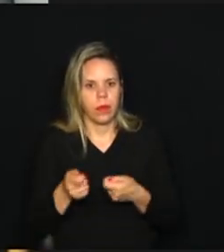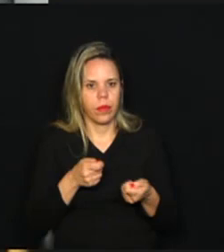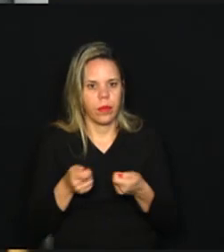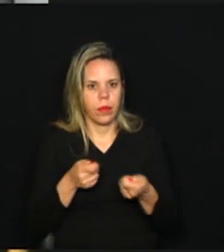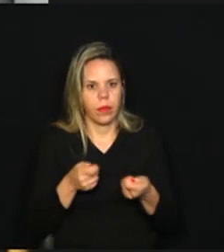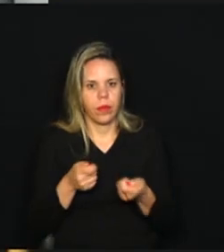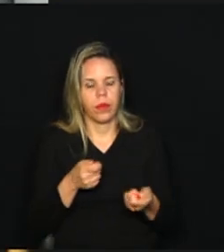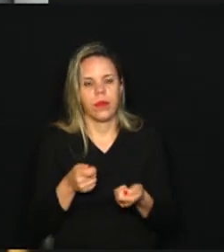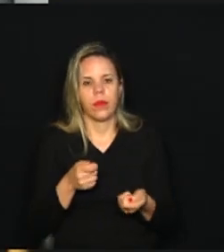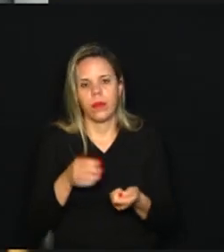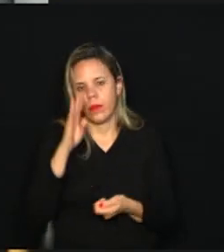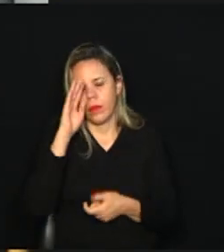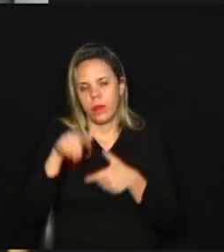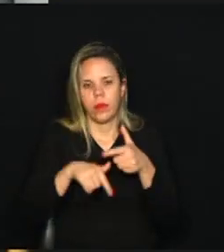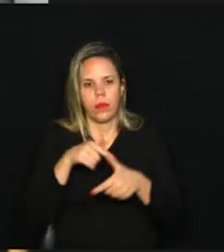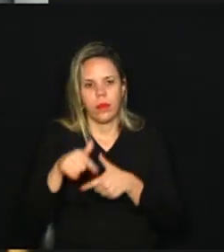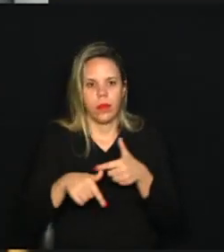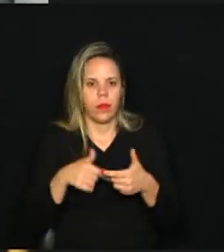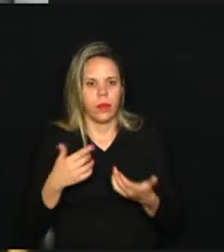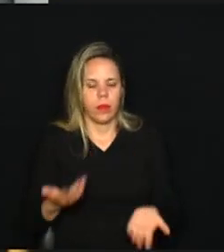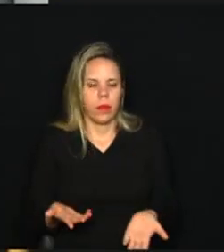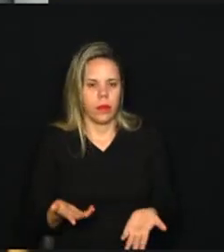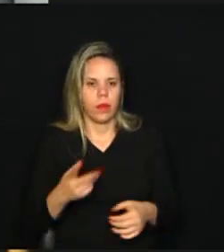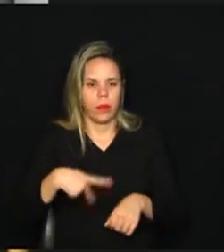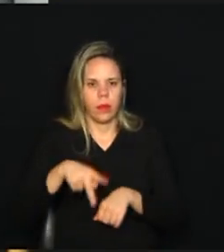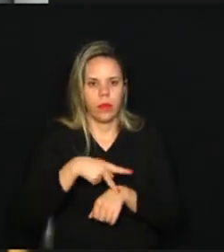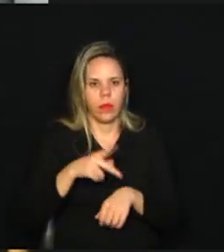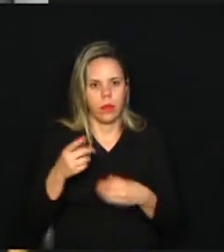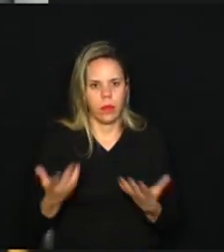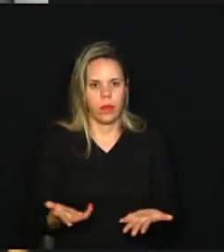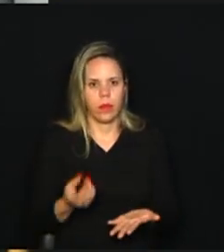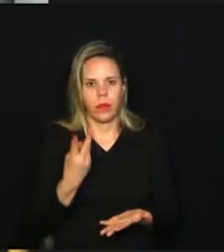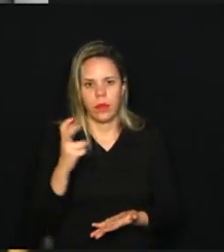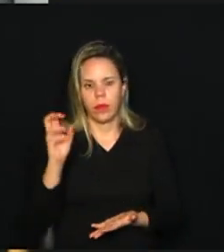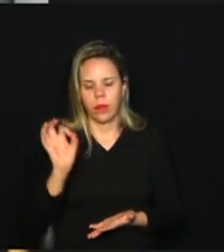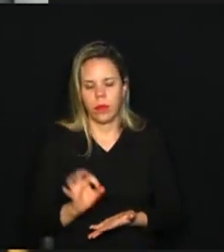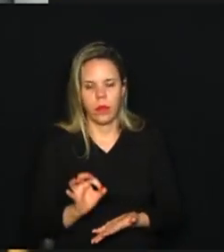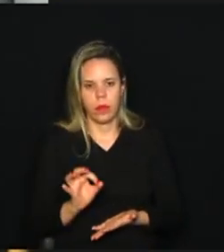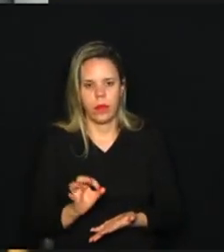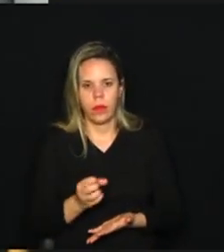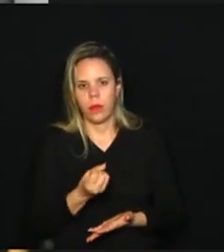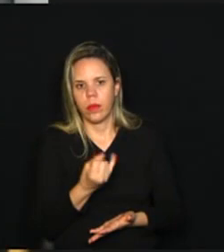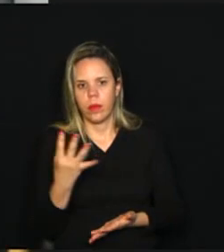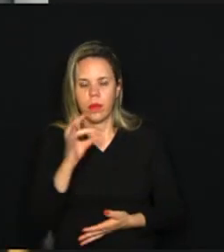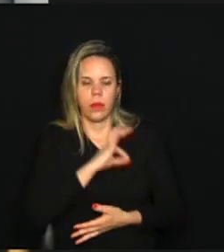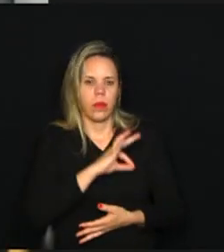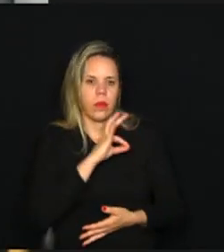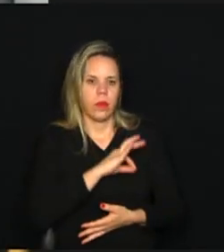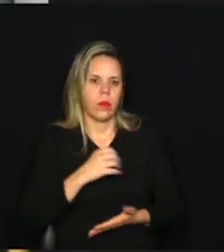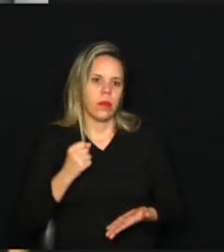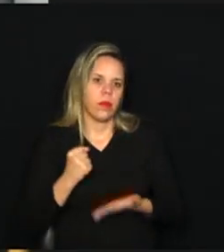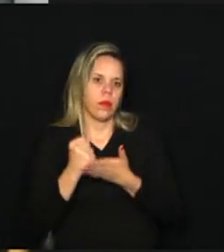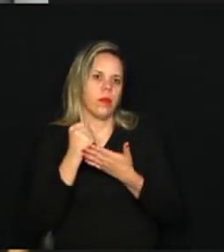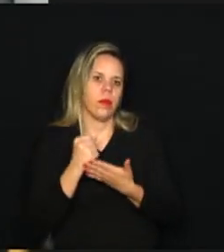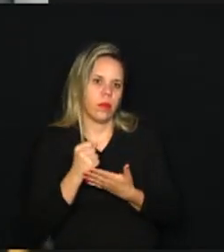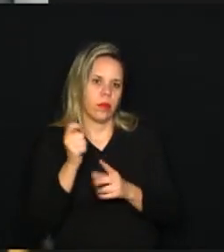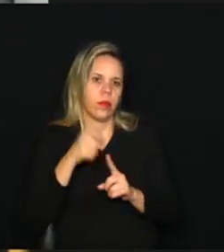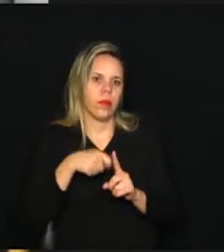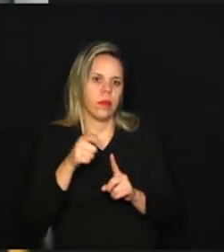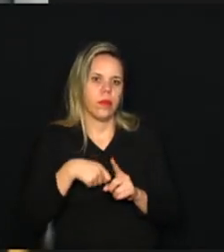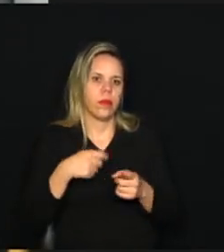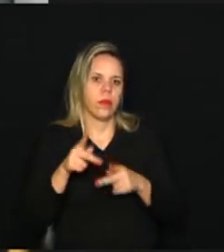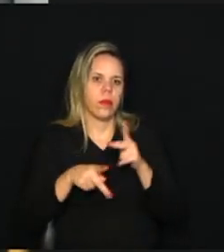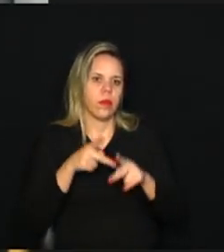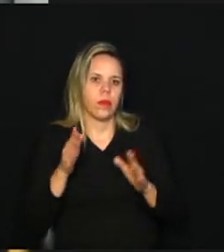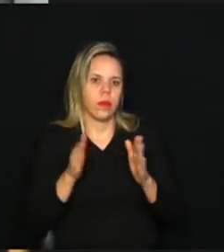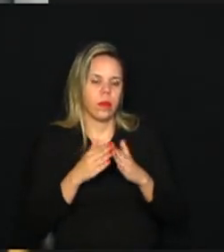é serviço essencial num país que dá, né, quase 25% ou 1/3 do salário mínimo de ajuda mensal. Como que a pessoa fica